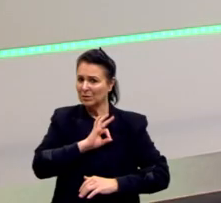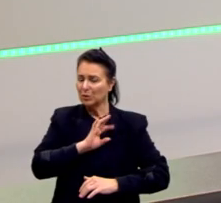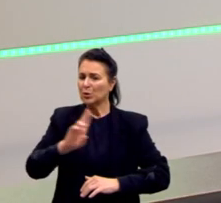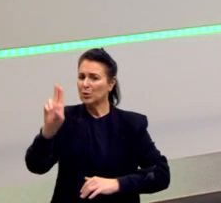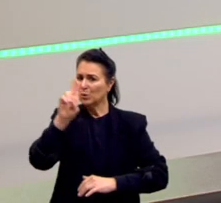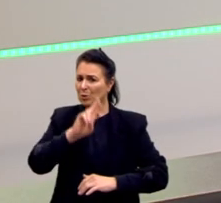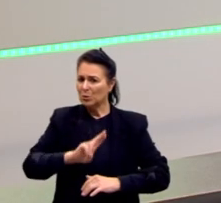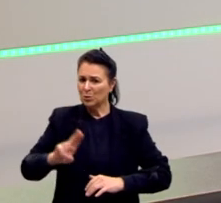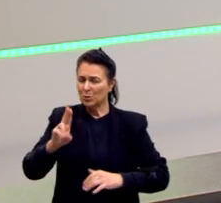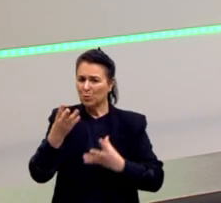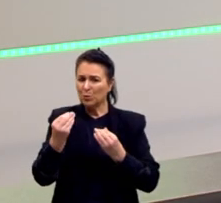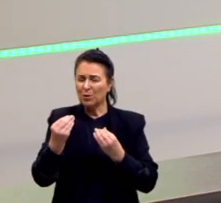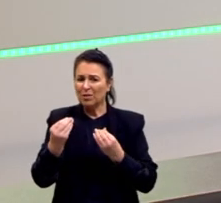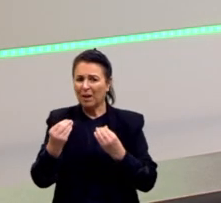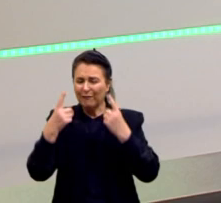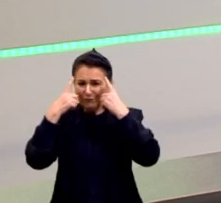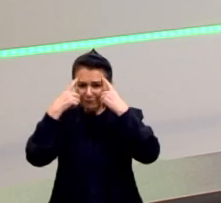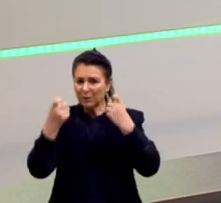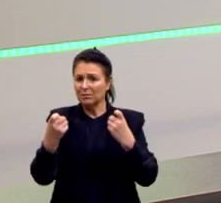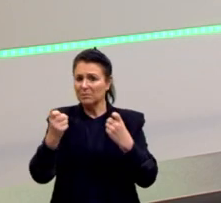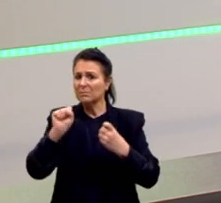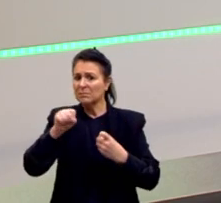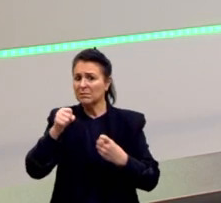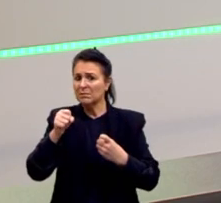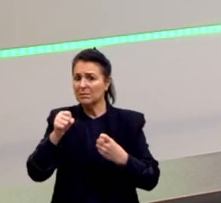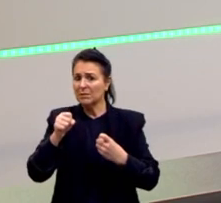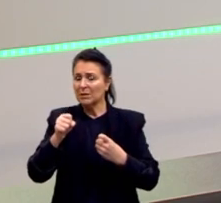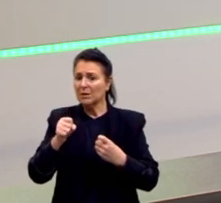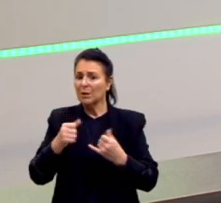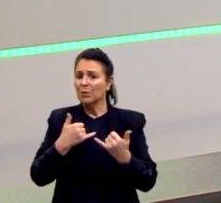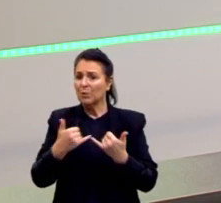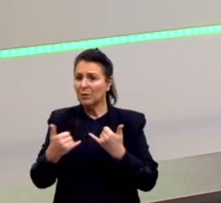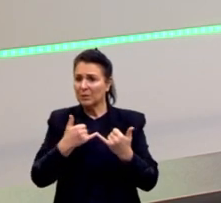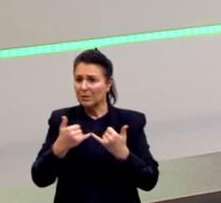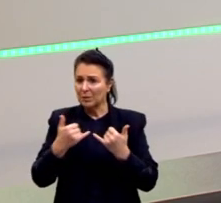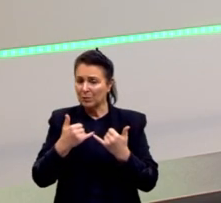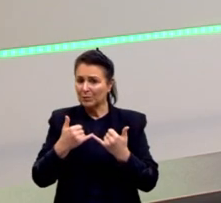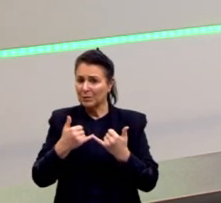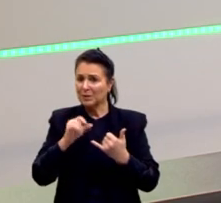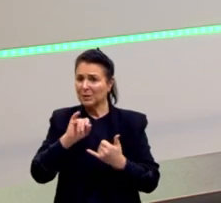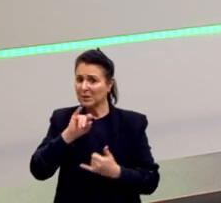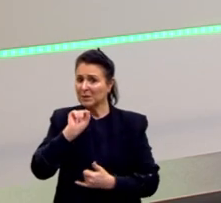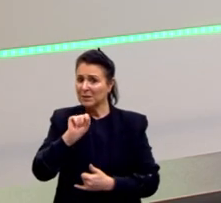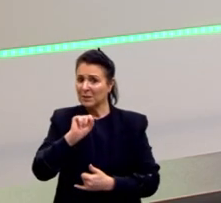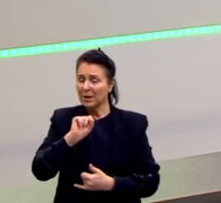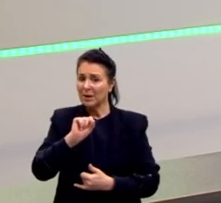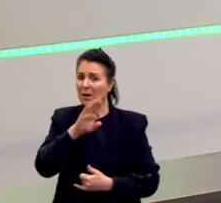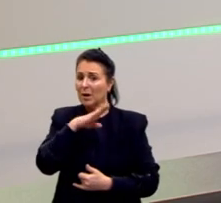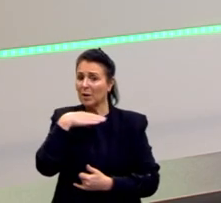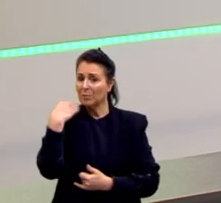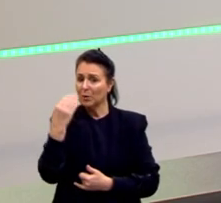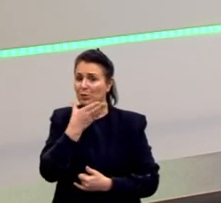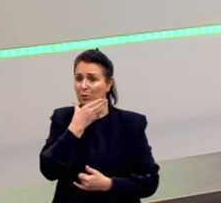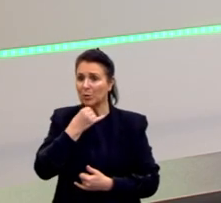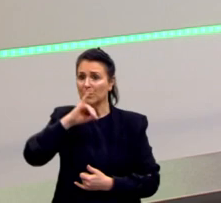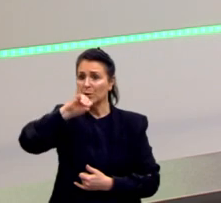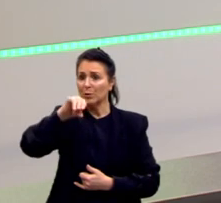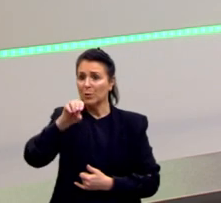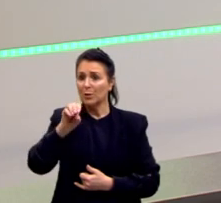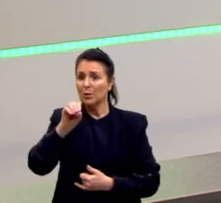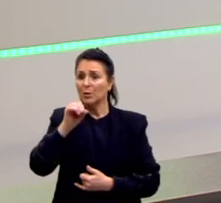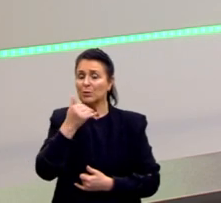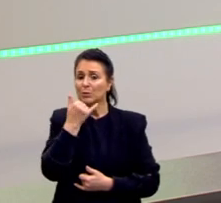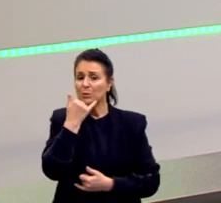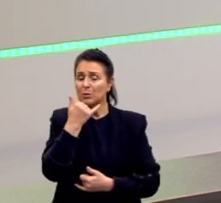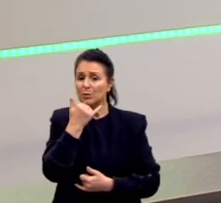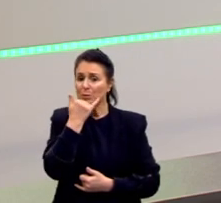né Hood a gente pode trazer aí como exemplo um assassinato do Jorge Freud na